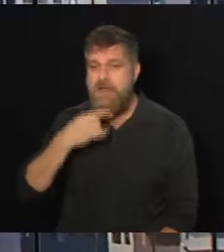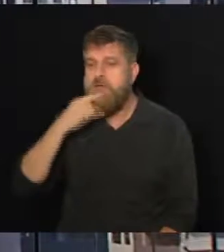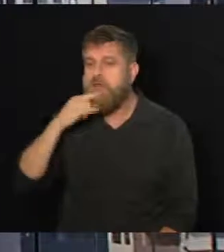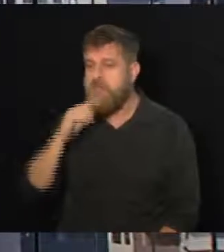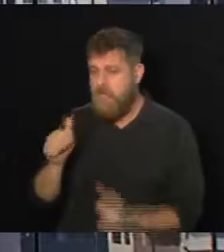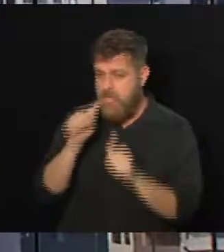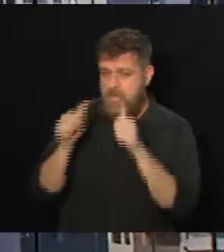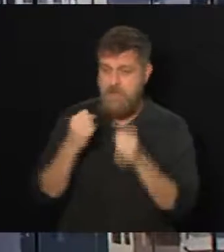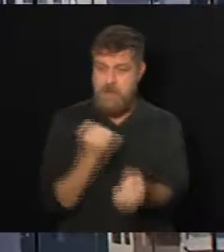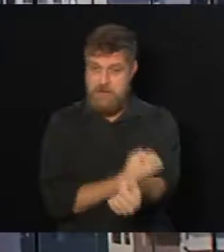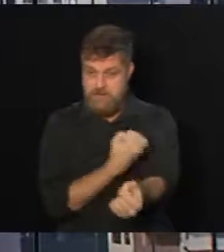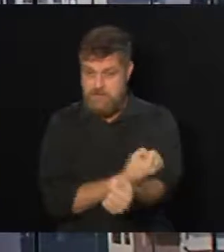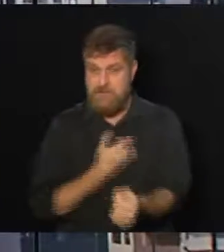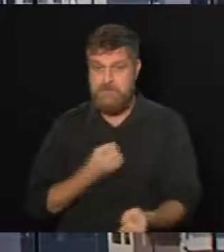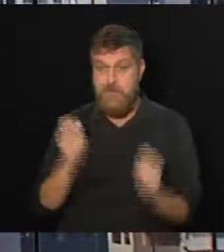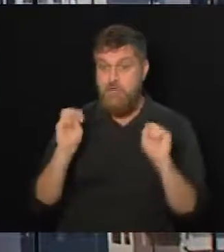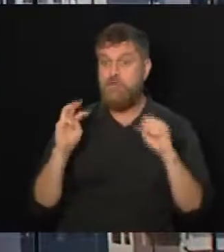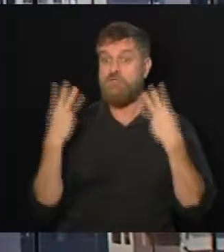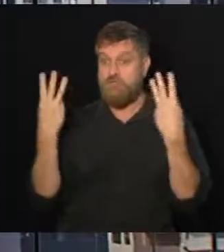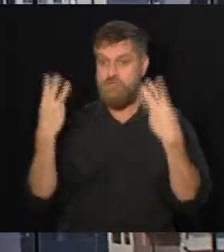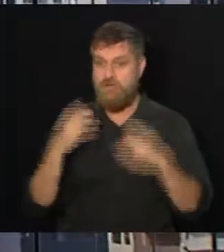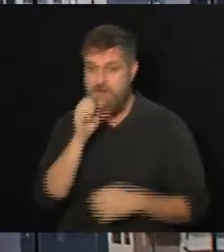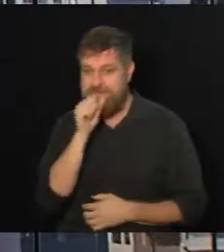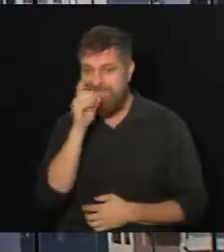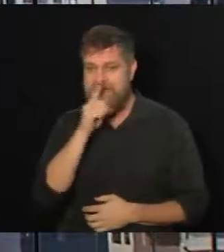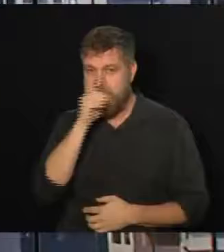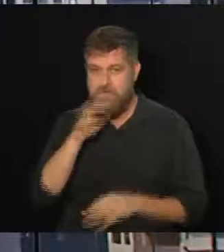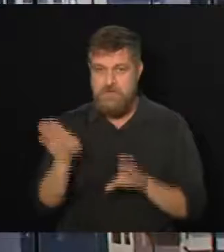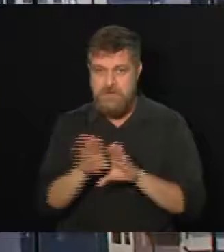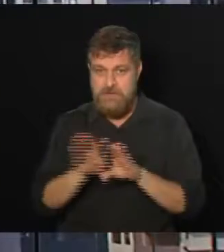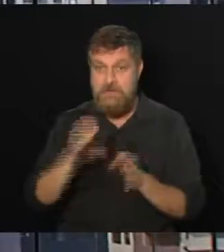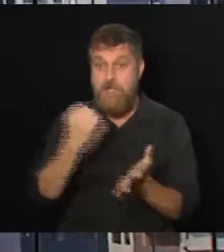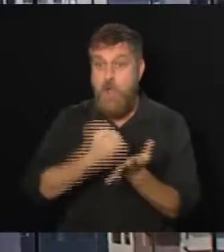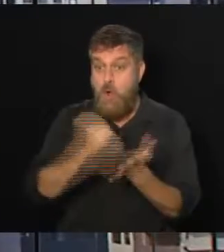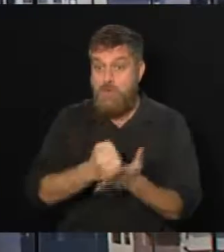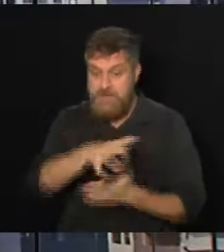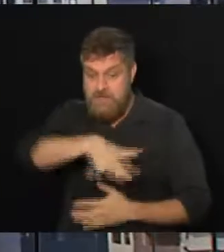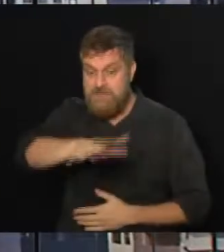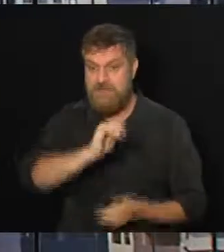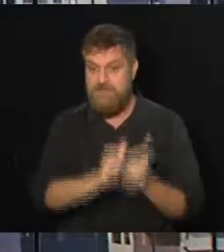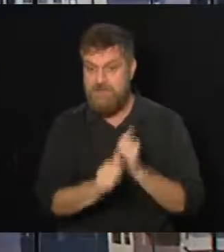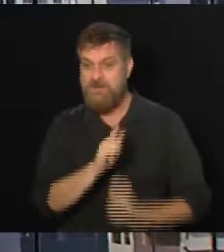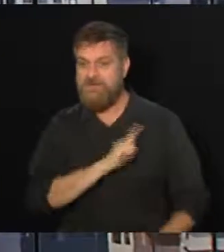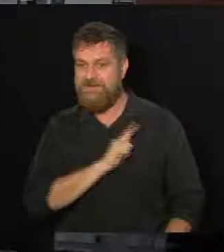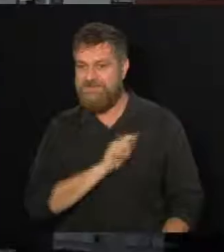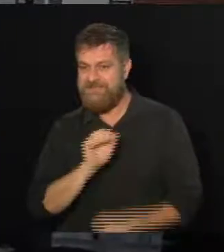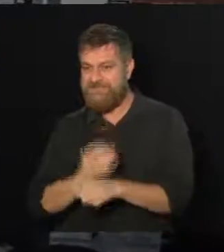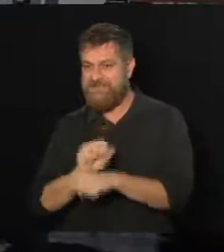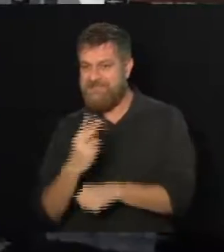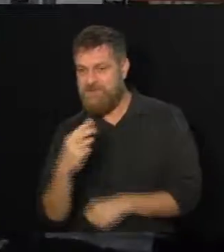Tem a agenda de shows para o fim de semana e contratações no Guarani. Em 2 minutos.